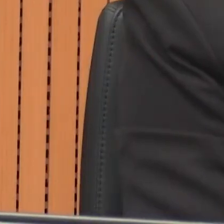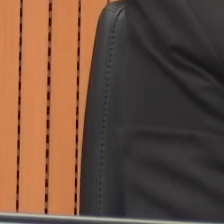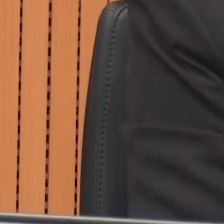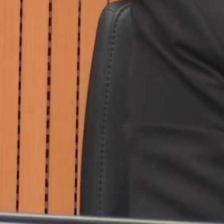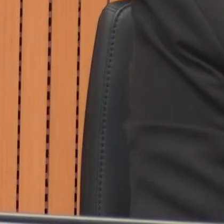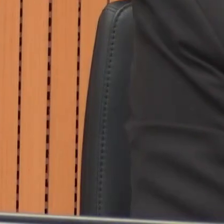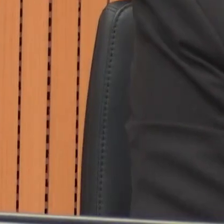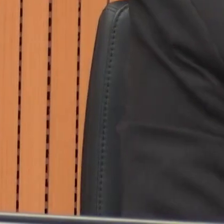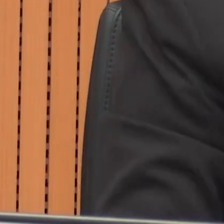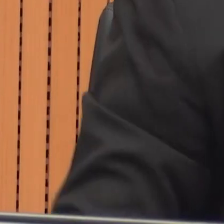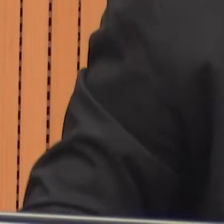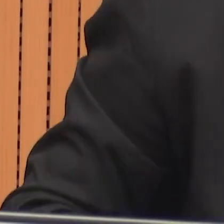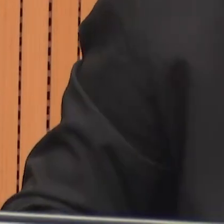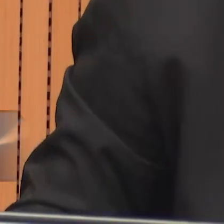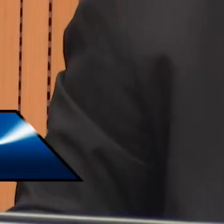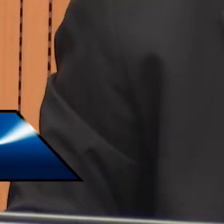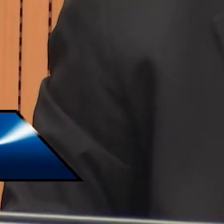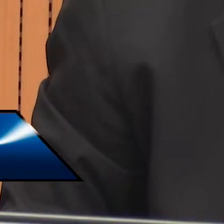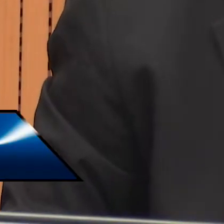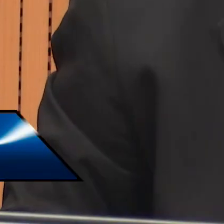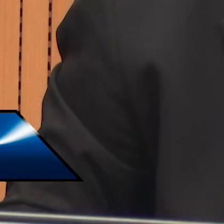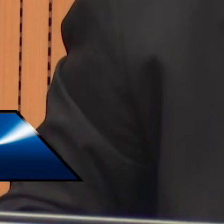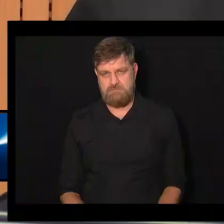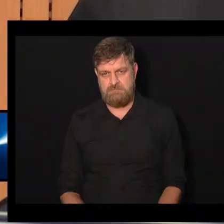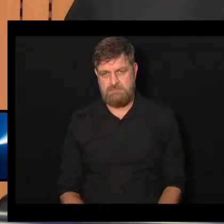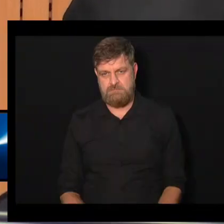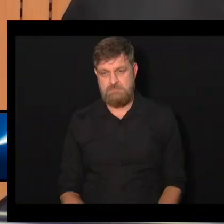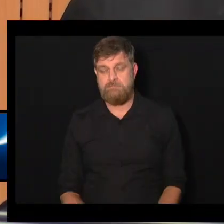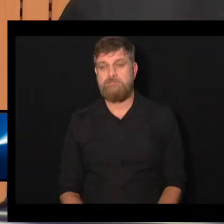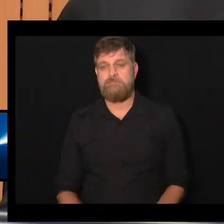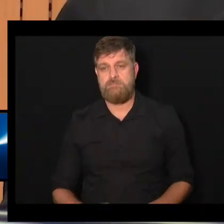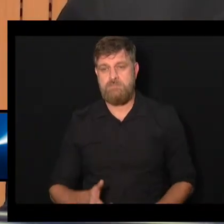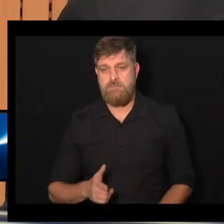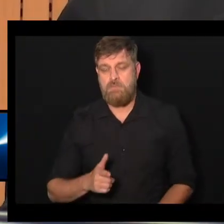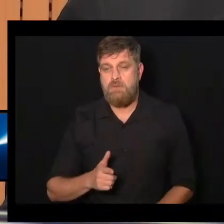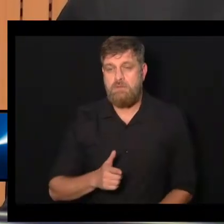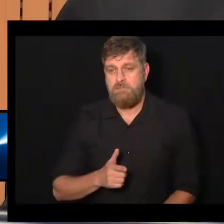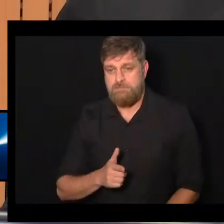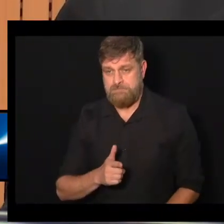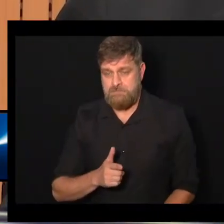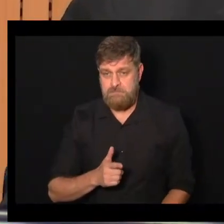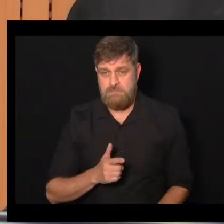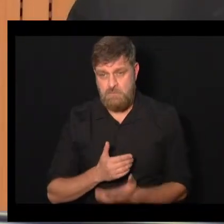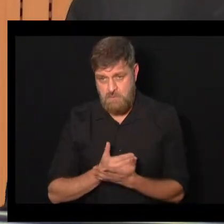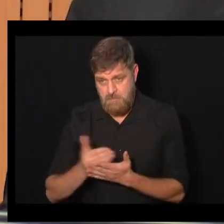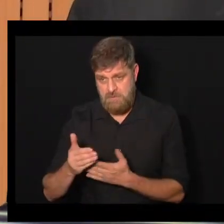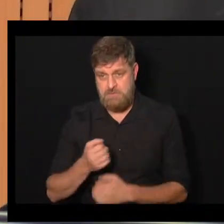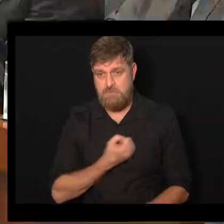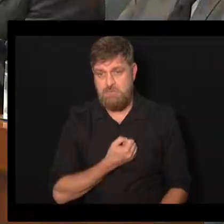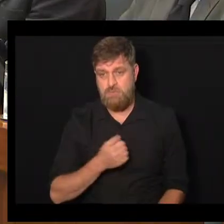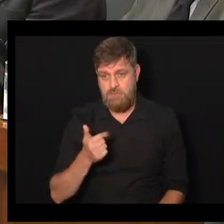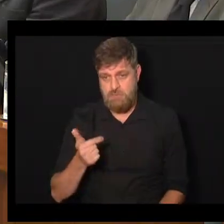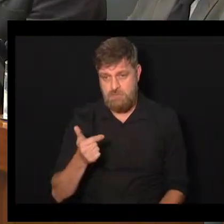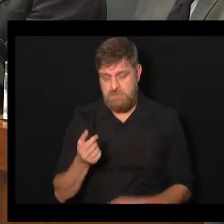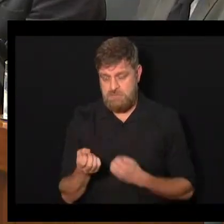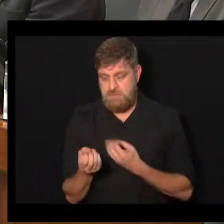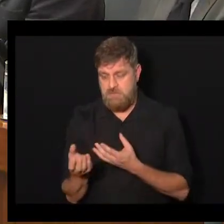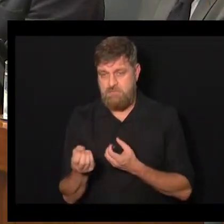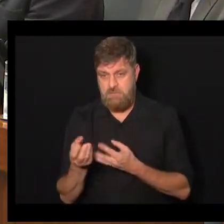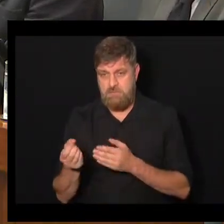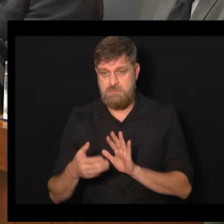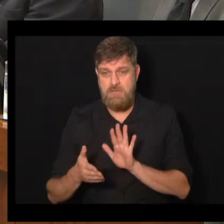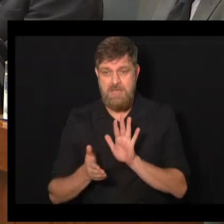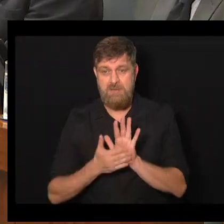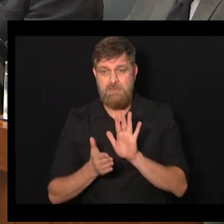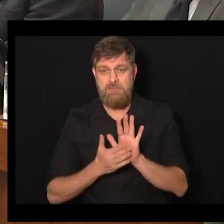3 moções, 6 projetos, 1 substitutivo e 1 emenda. Item 2, leitura de informações ou resposta às